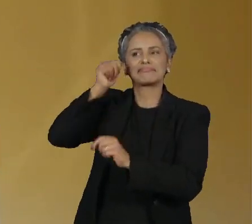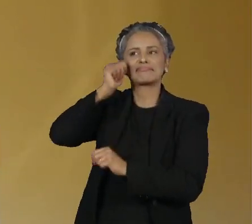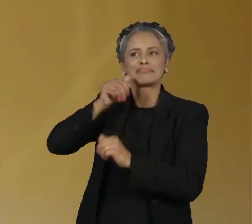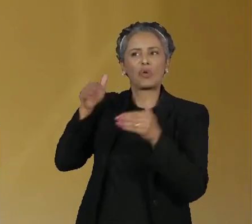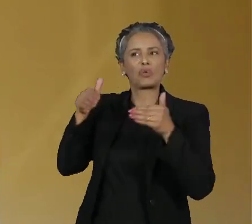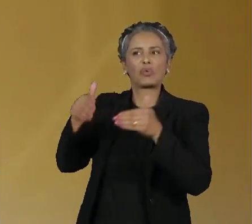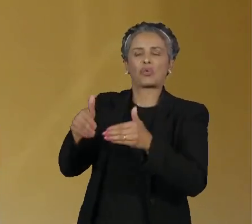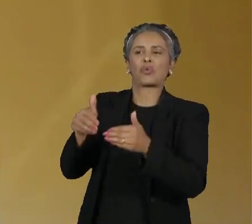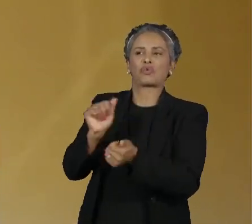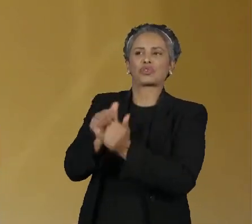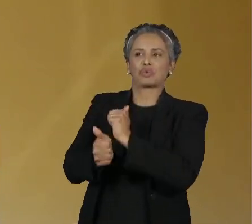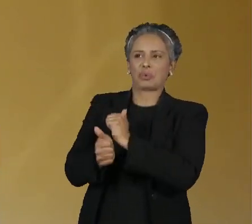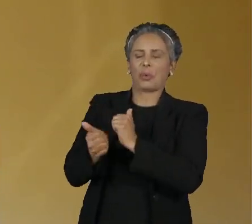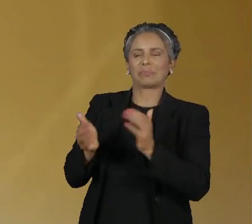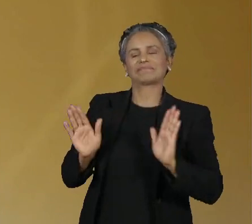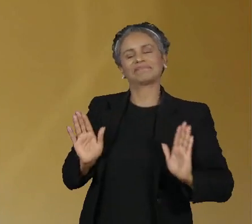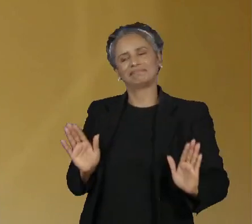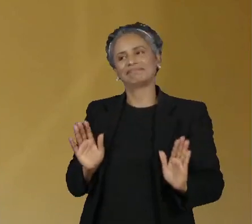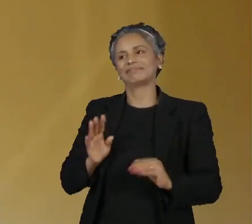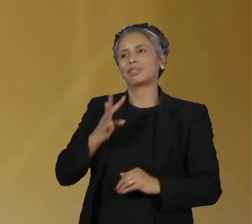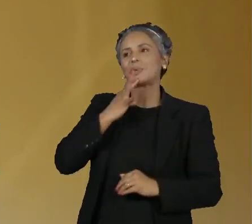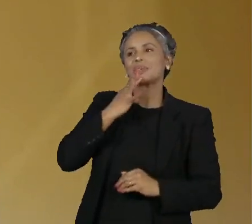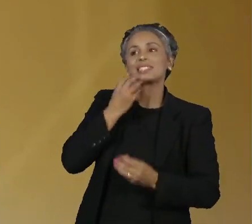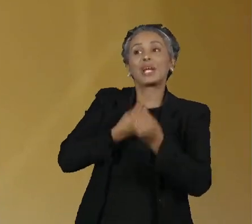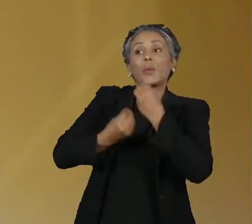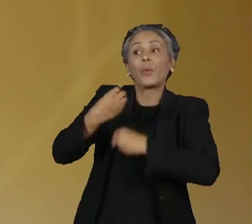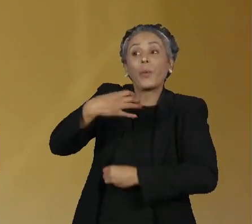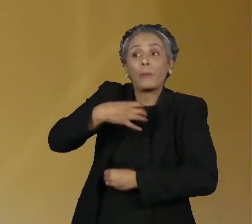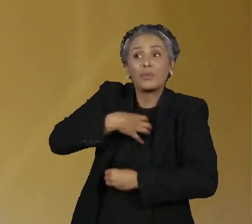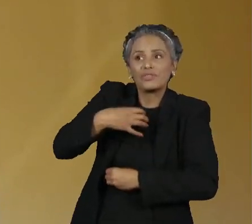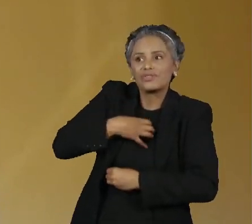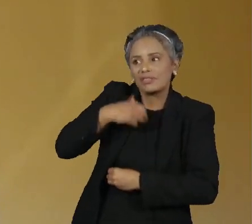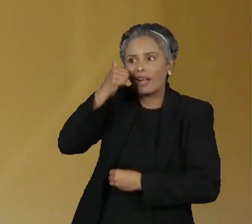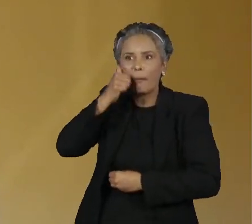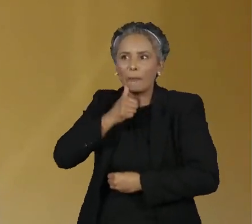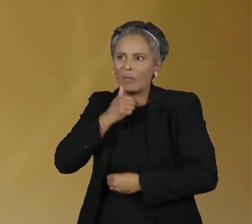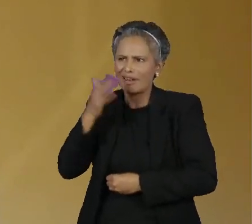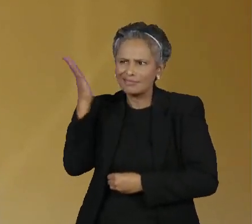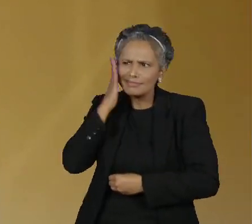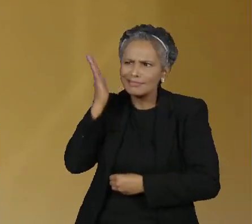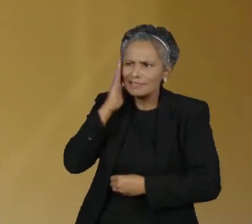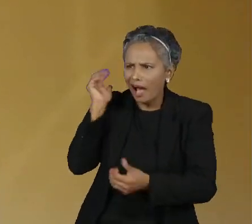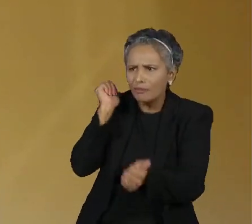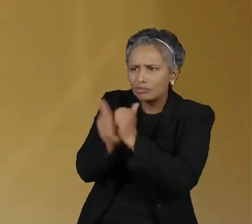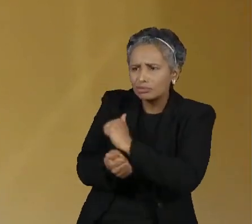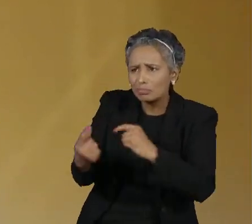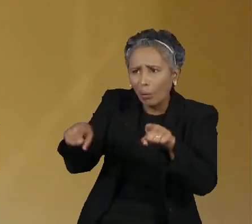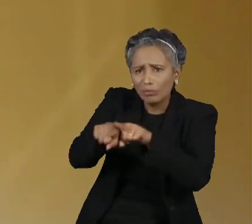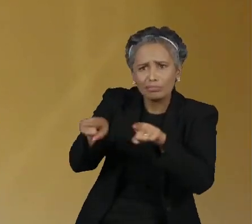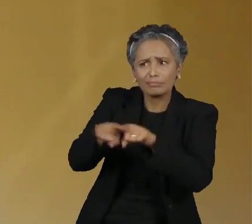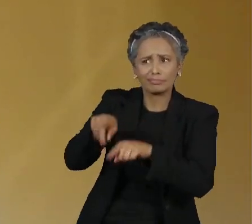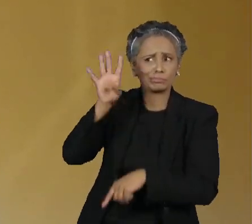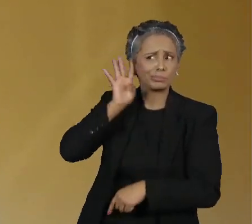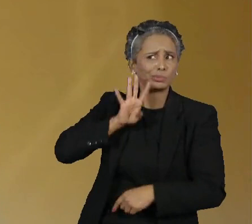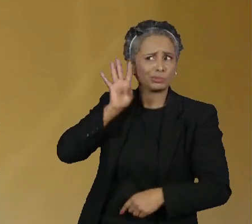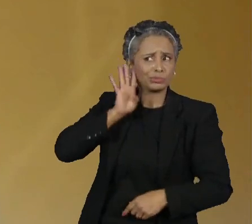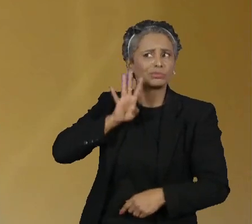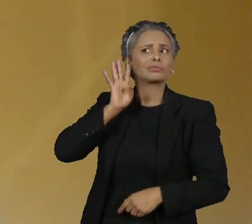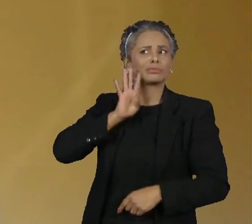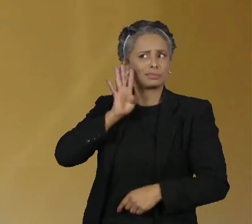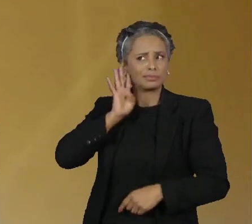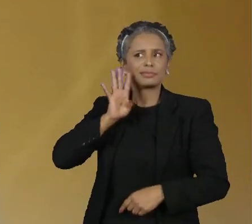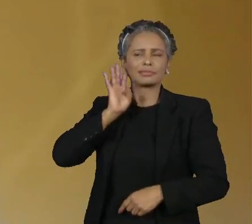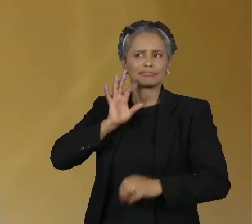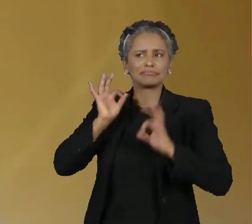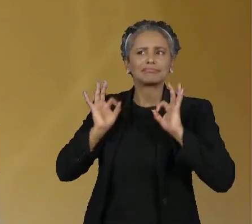mais. A qualidade do futebol na Copa do Mundo é muito grande, é muito bacana, os jogos são